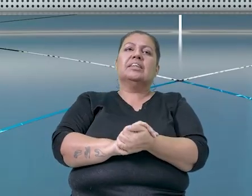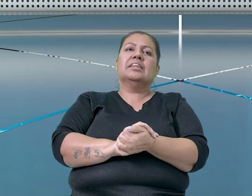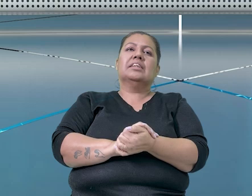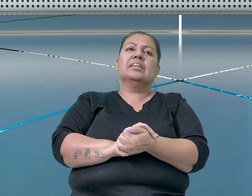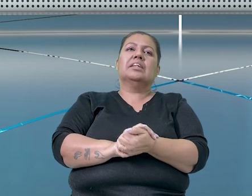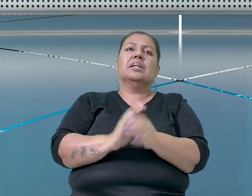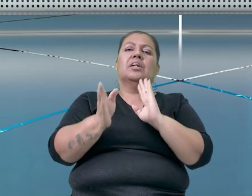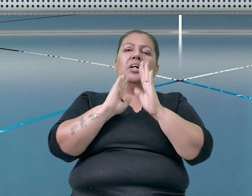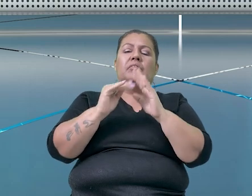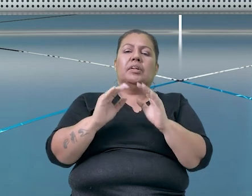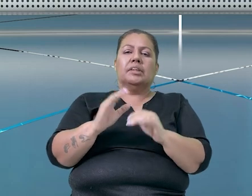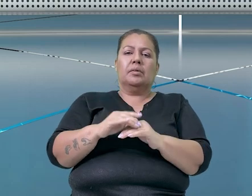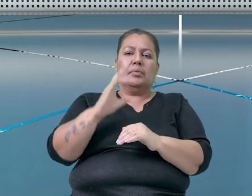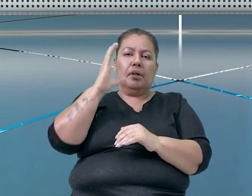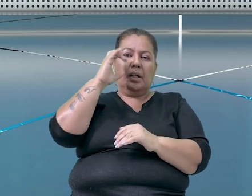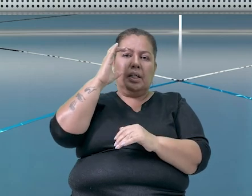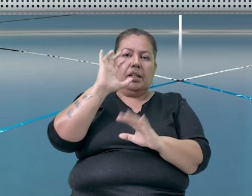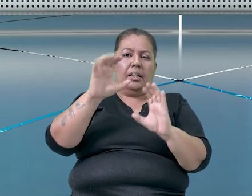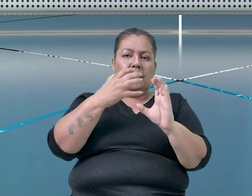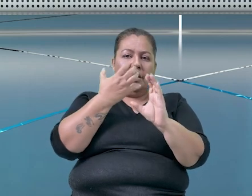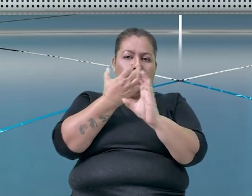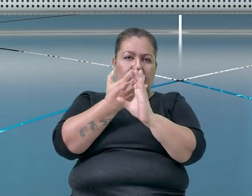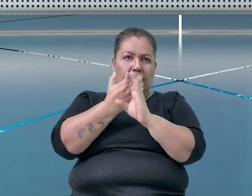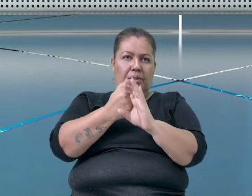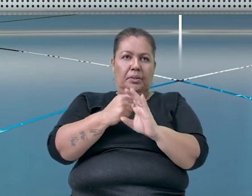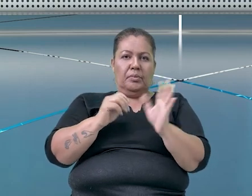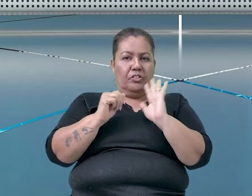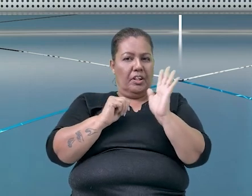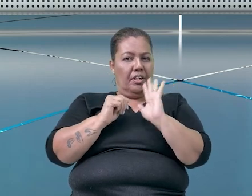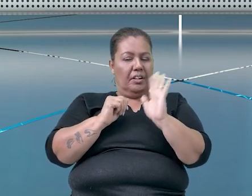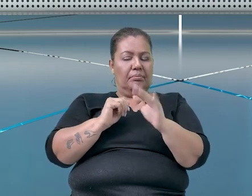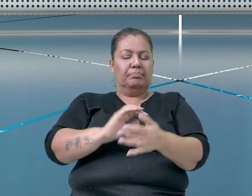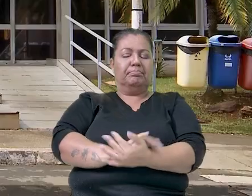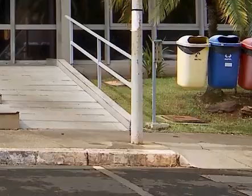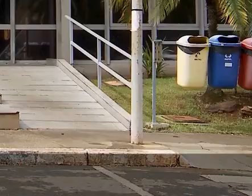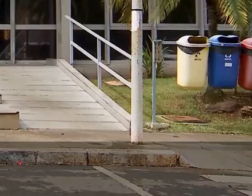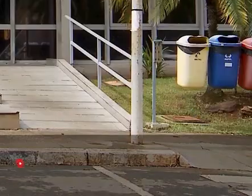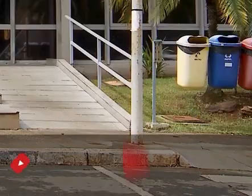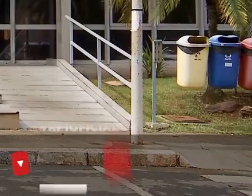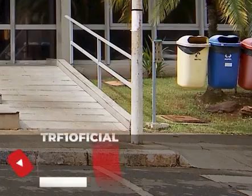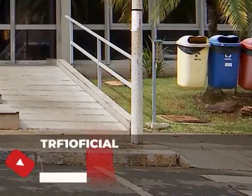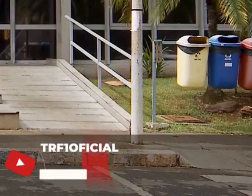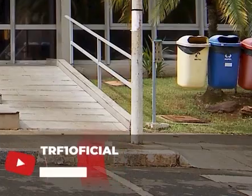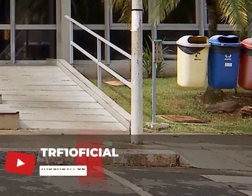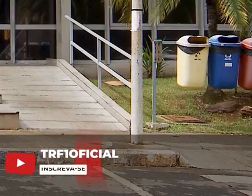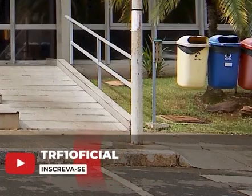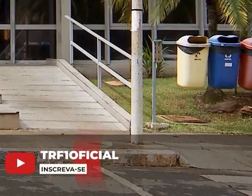Facebook, YouTube e Instagram. Tchau!